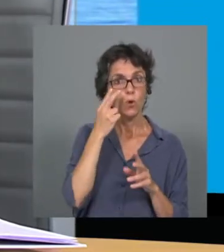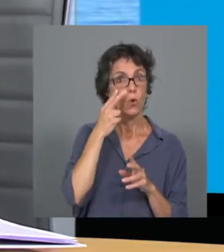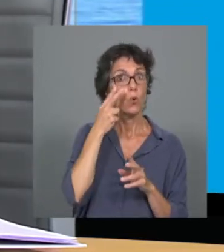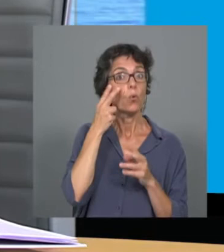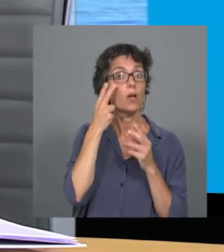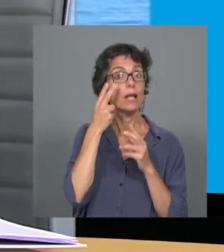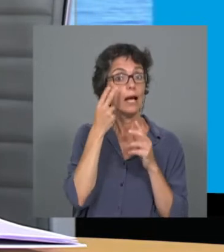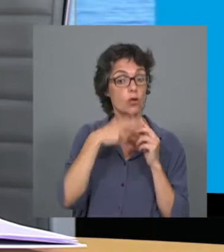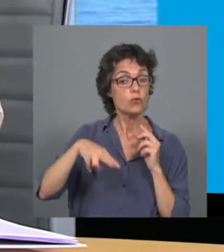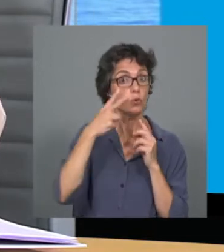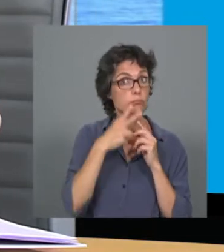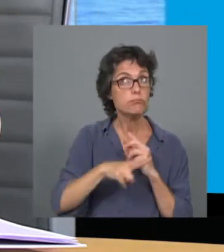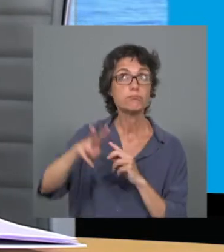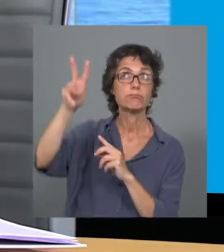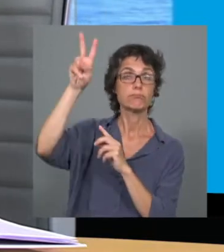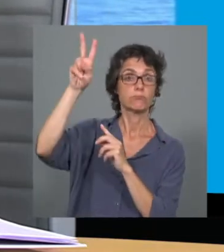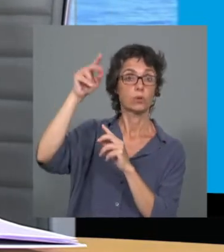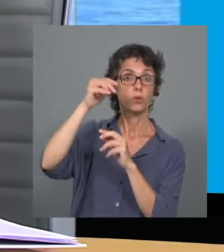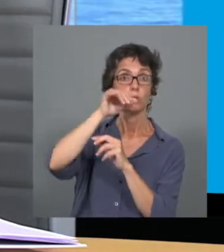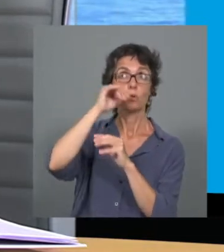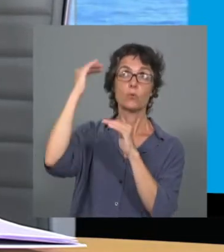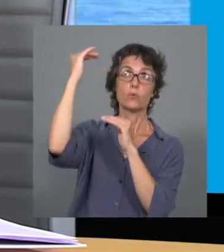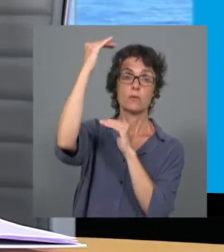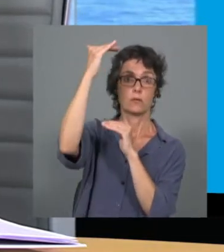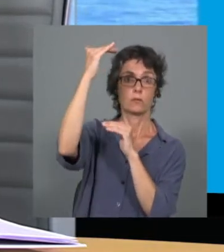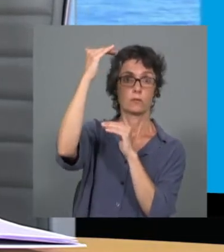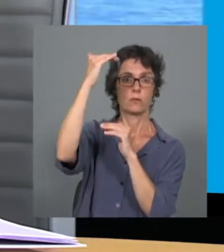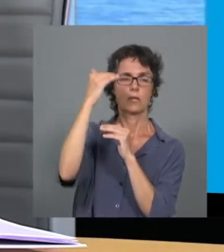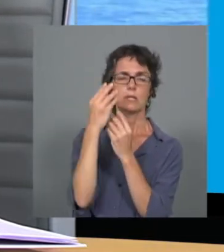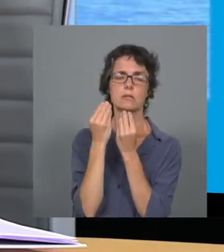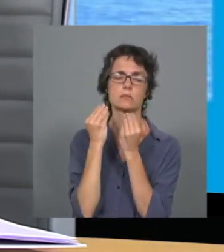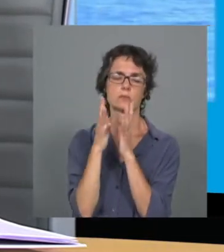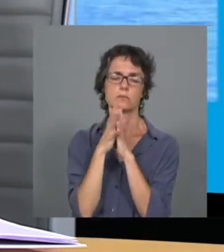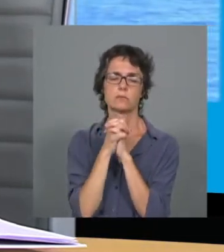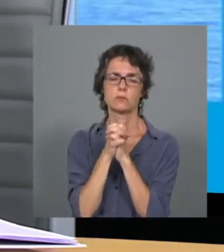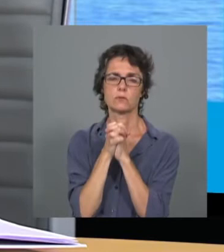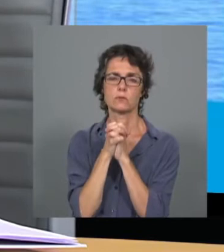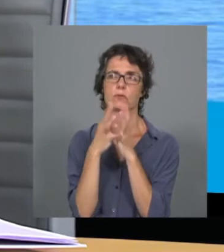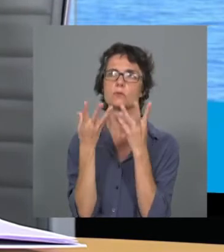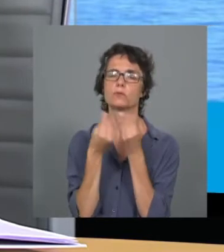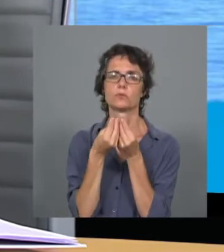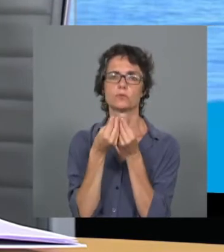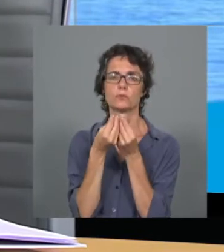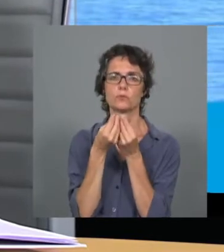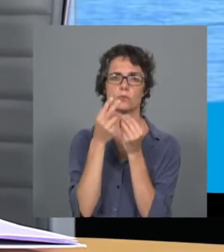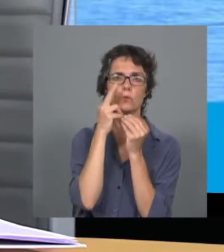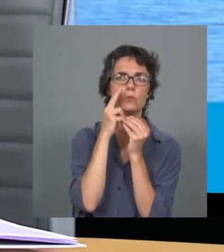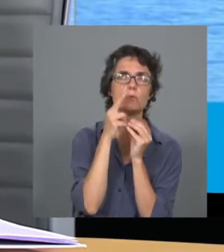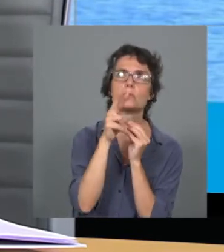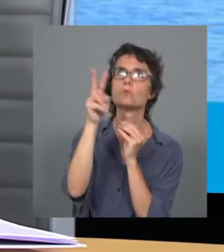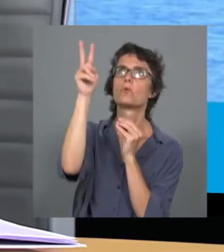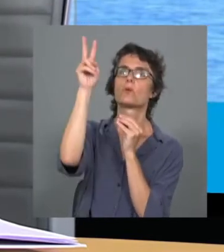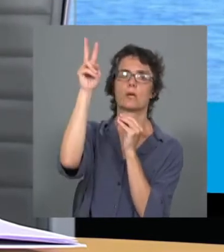conseguíssemos que todos, irmãos e irmãs, rezassem e olhassem para o céu. E eu acho que no meio